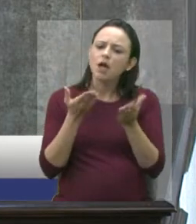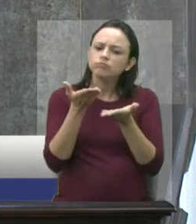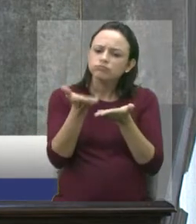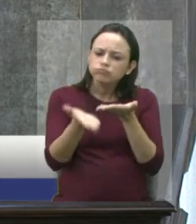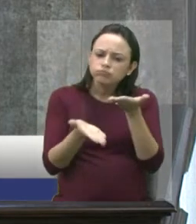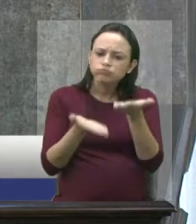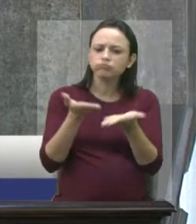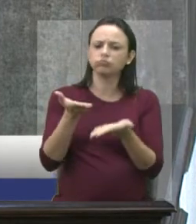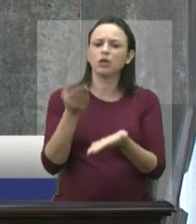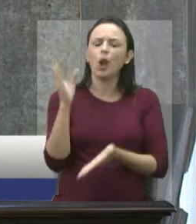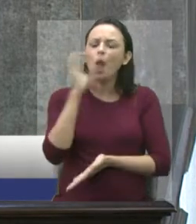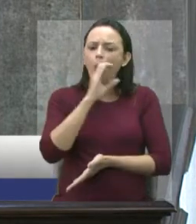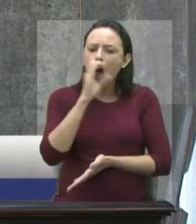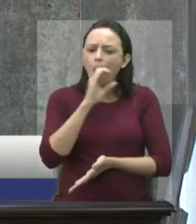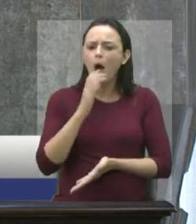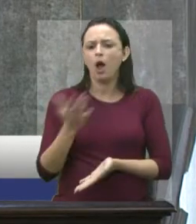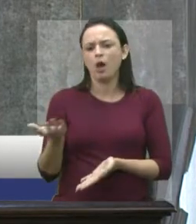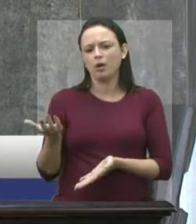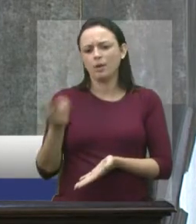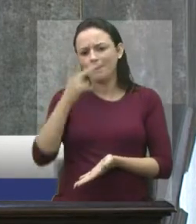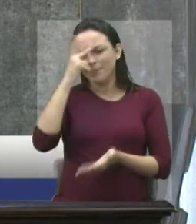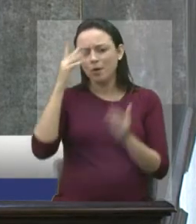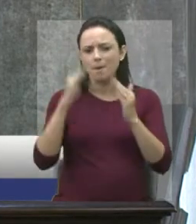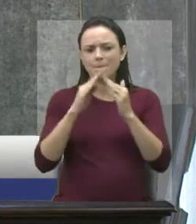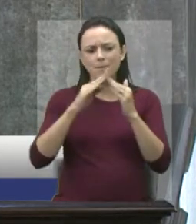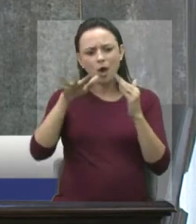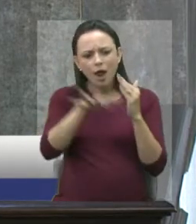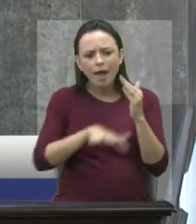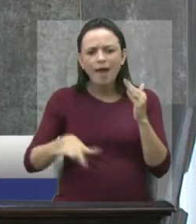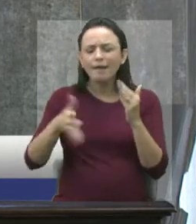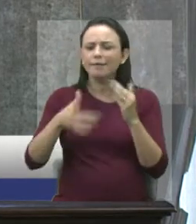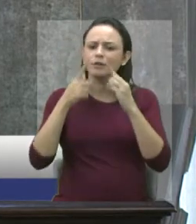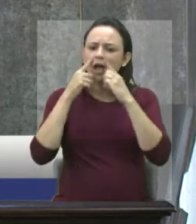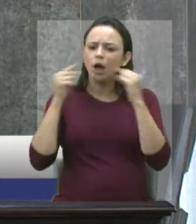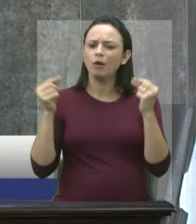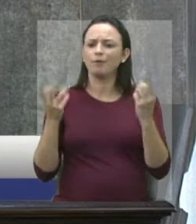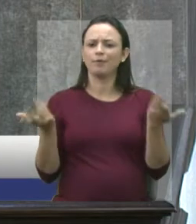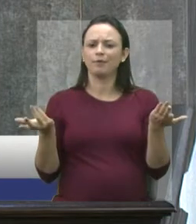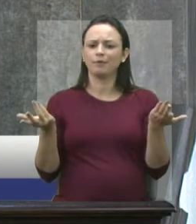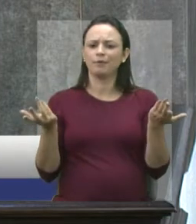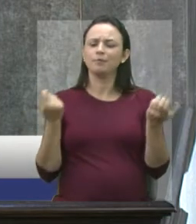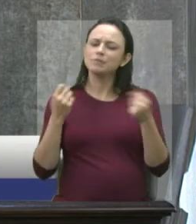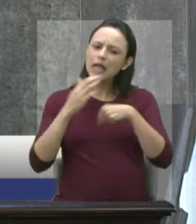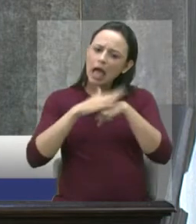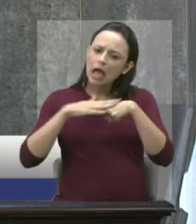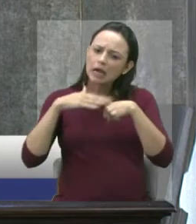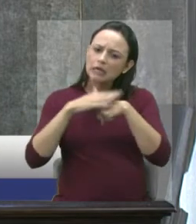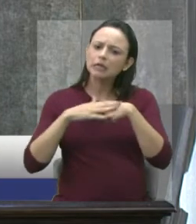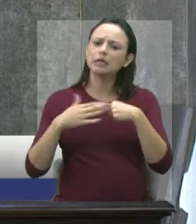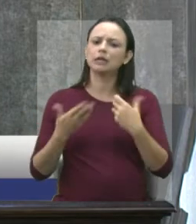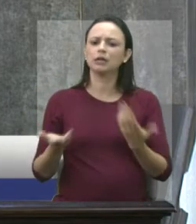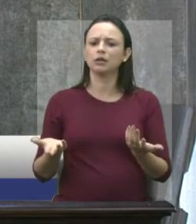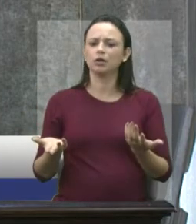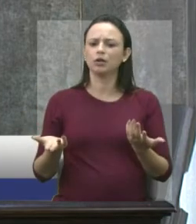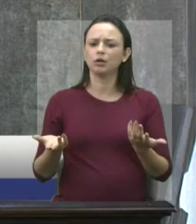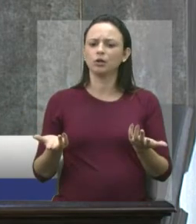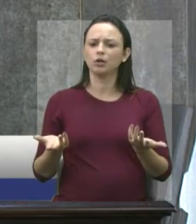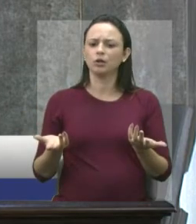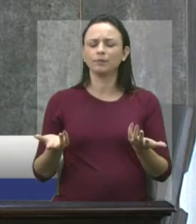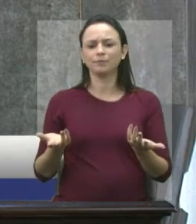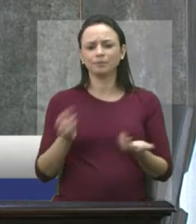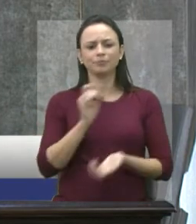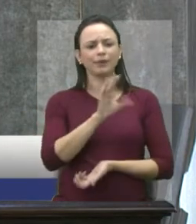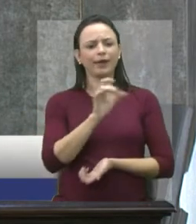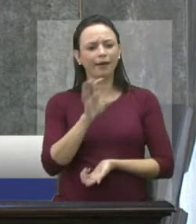mais rápido. São munícipes nossos daqui, entendeu? Tem que ter um carinho para esse pessoal. É isso? E cada vez que